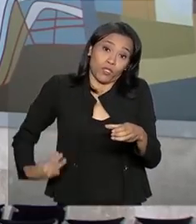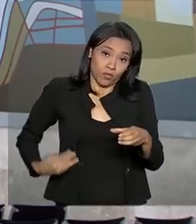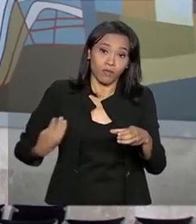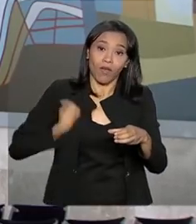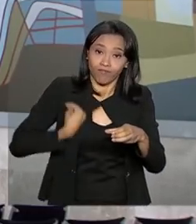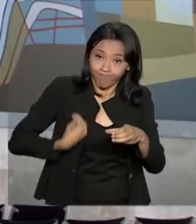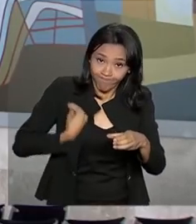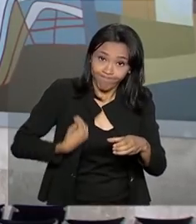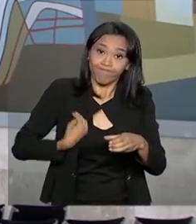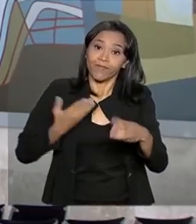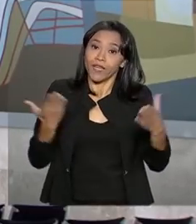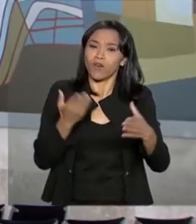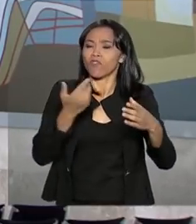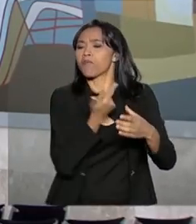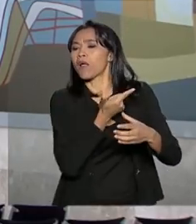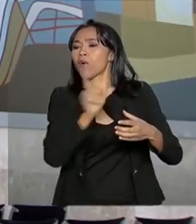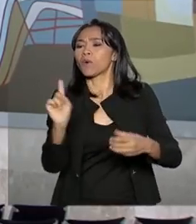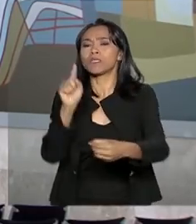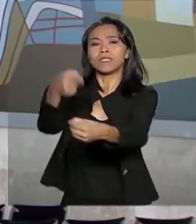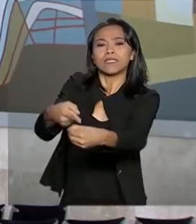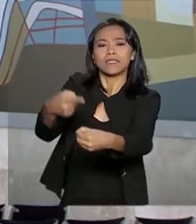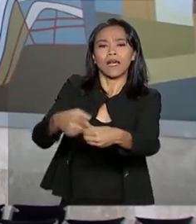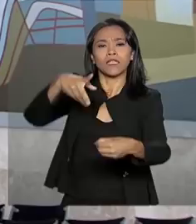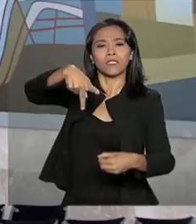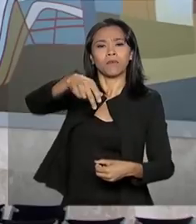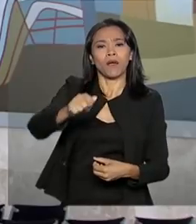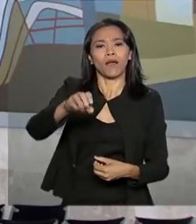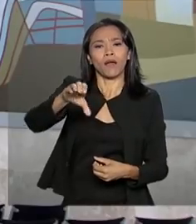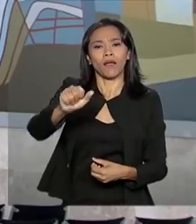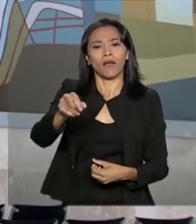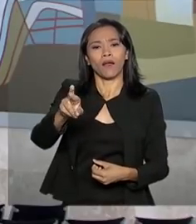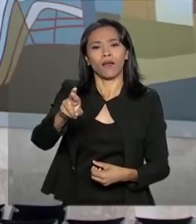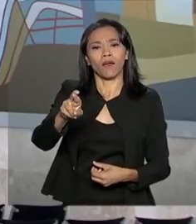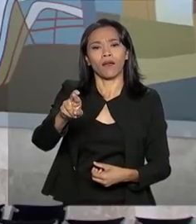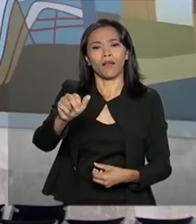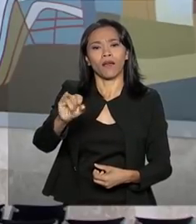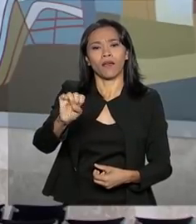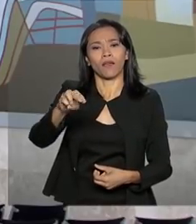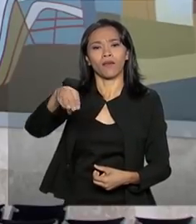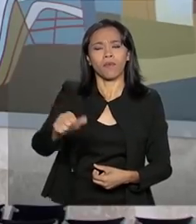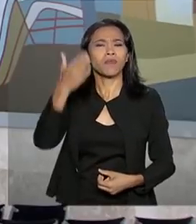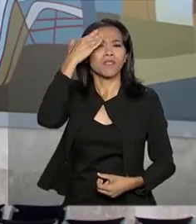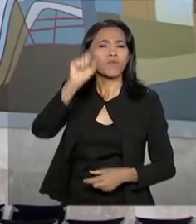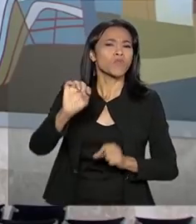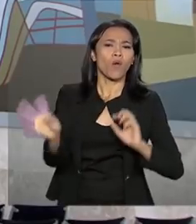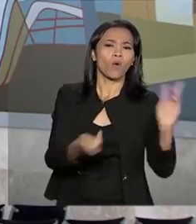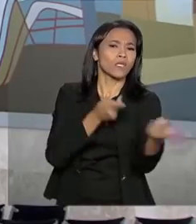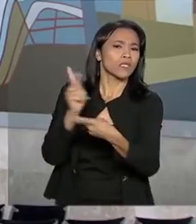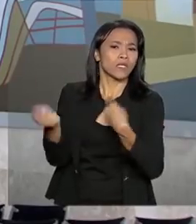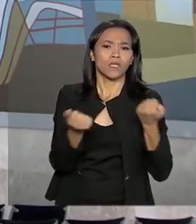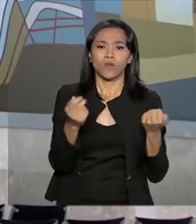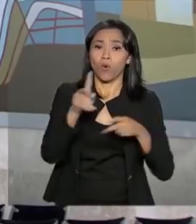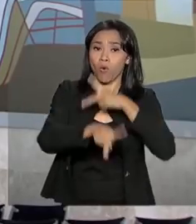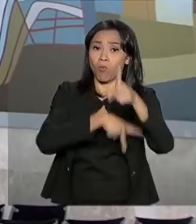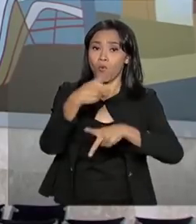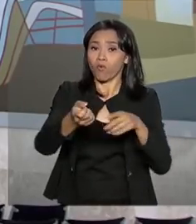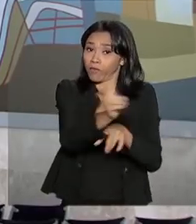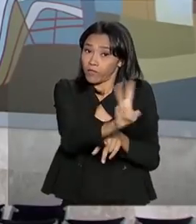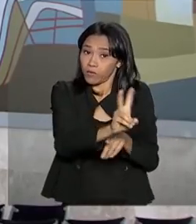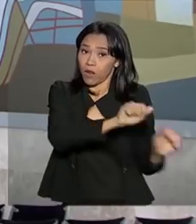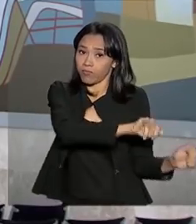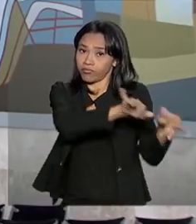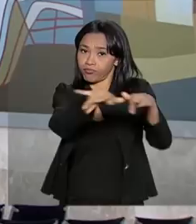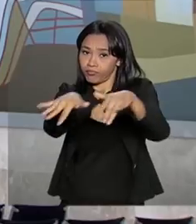seguiram hoje para Pacaraima, na fronteira com a Venezuela, para verificar como é que está a situação dos imigrantes venezuelanos por lá.